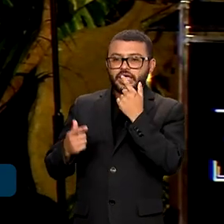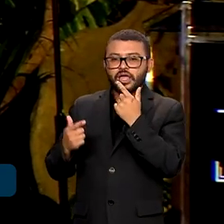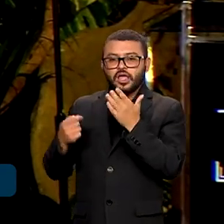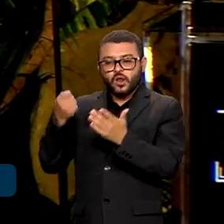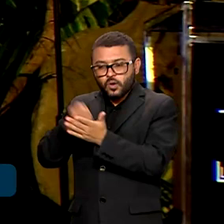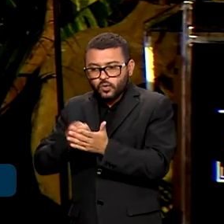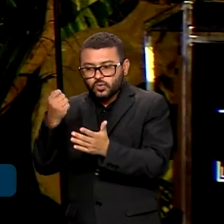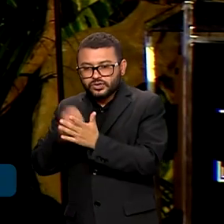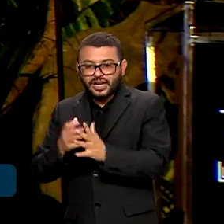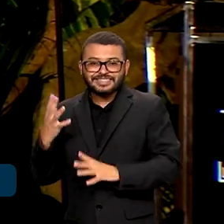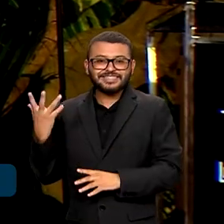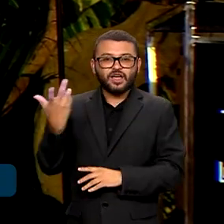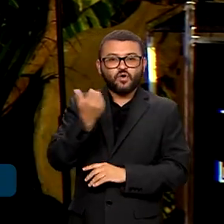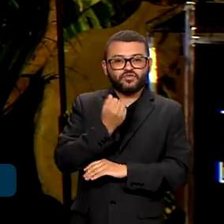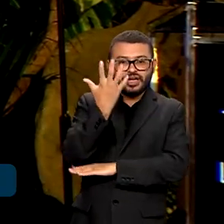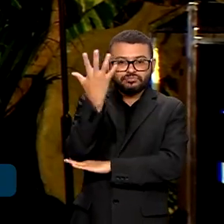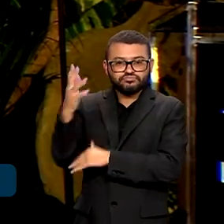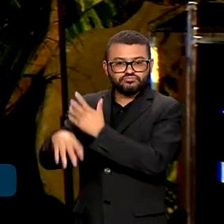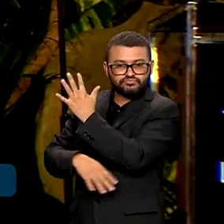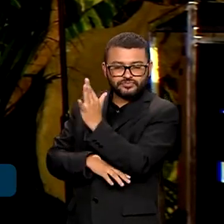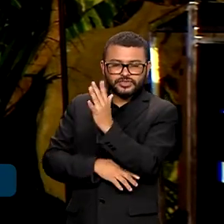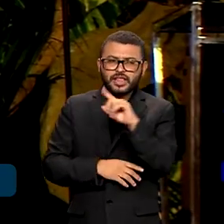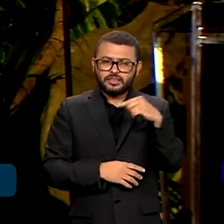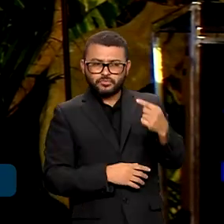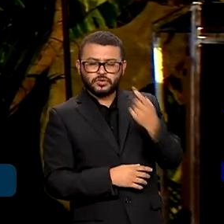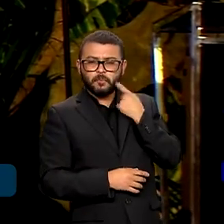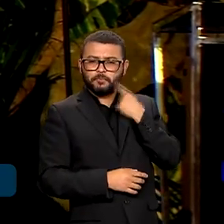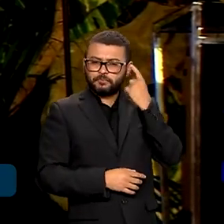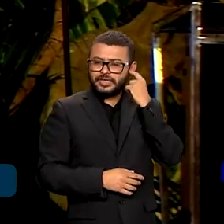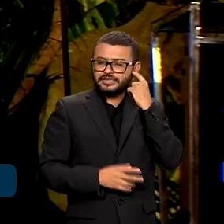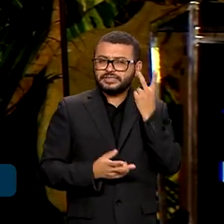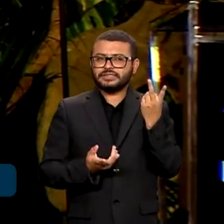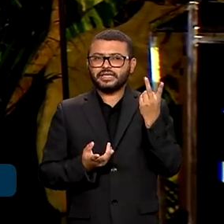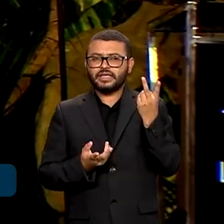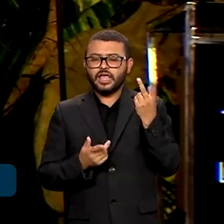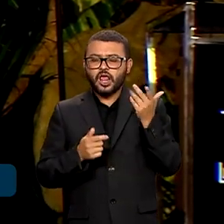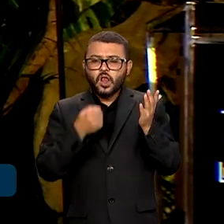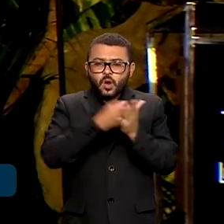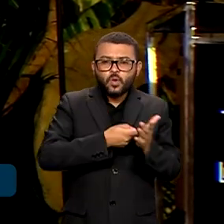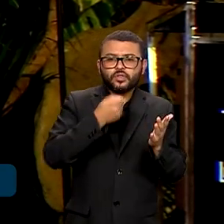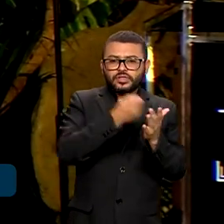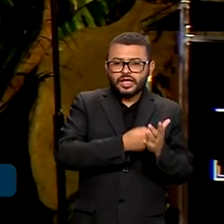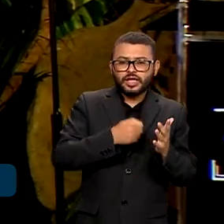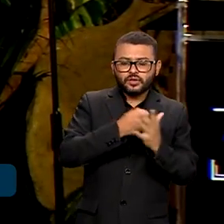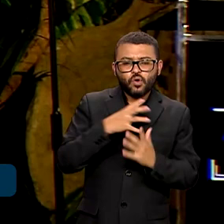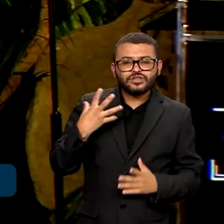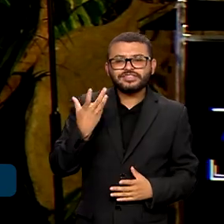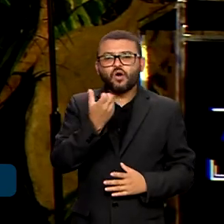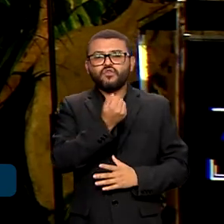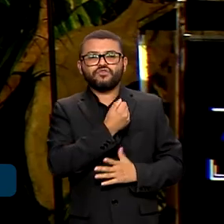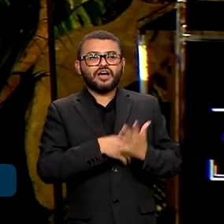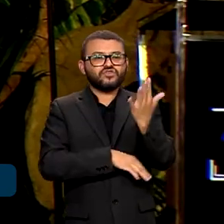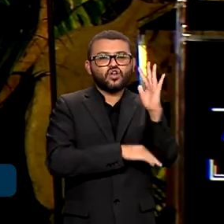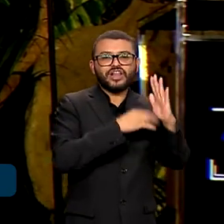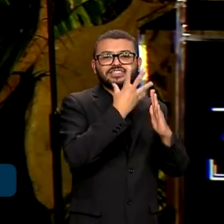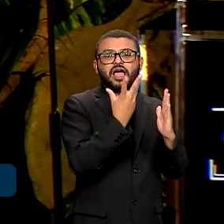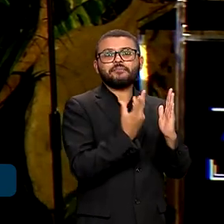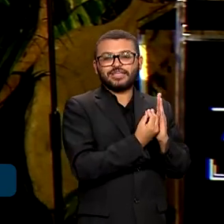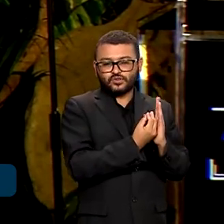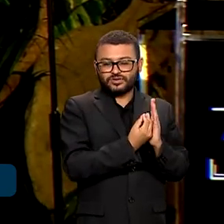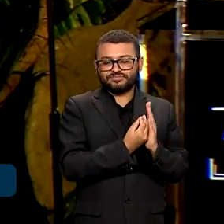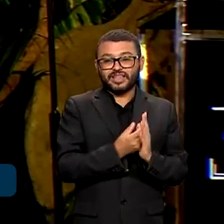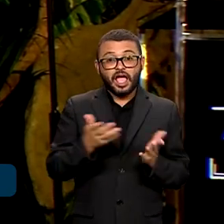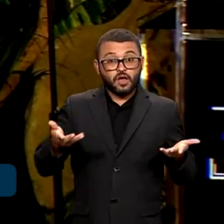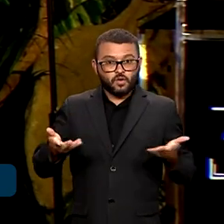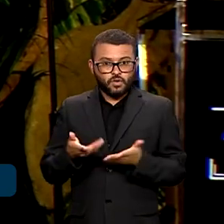para salvar as seringueiras. Depois, pensei que estava lutando para salvar a floresta amazônica.